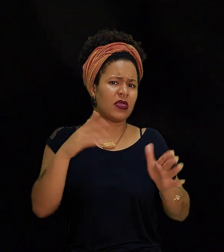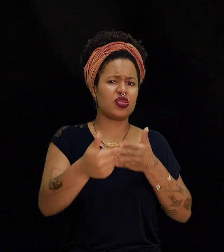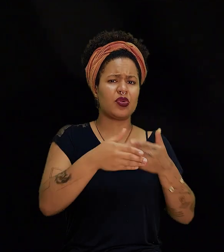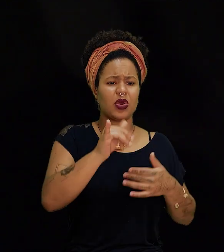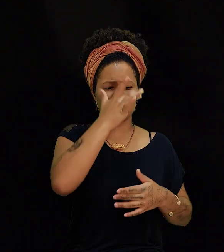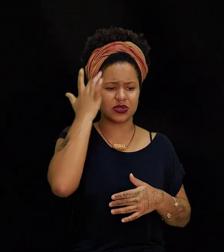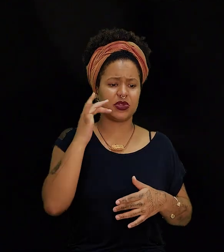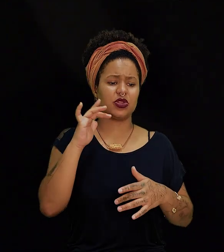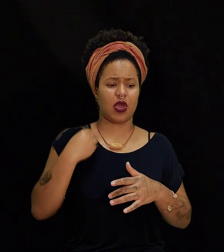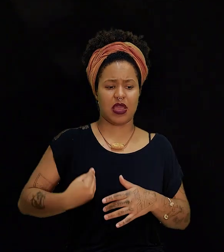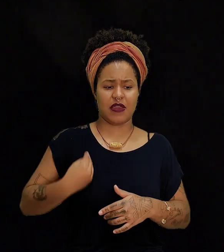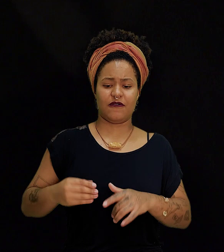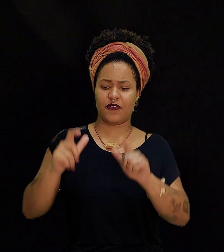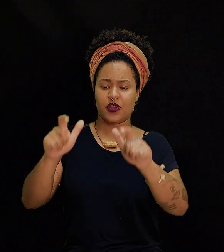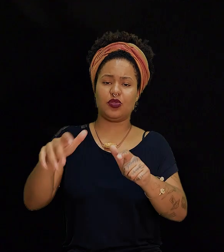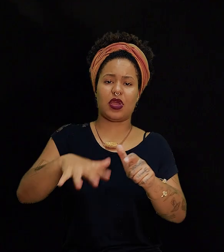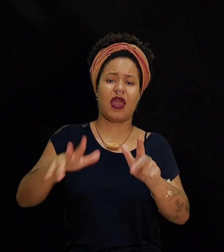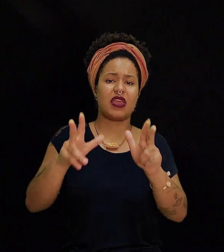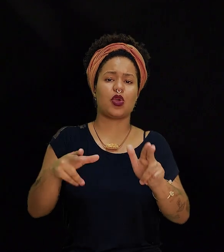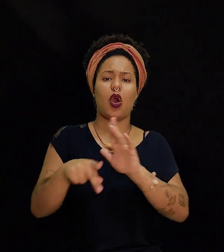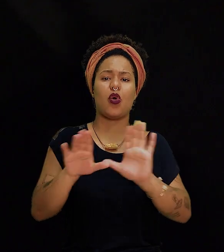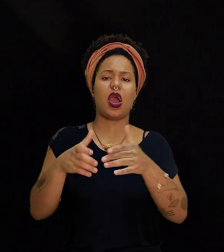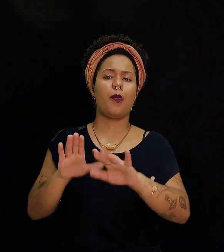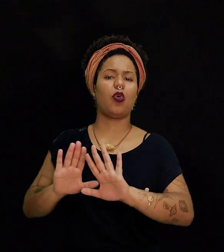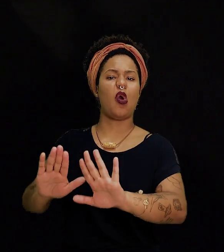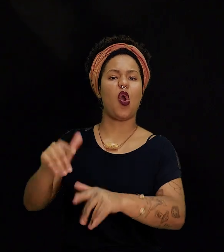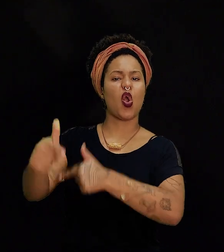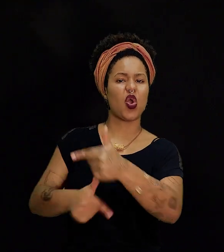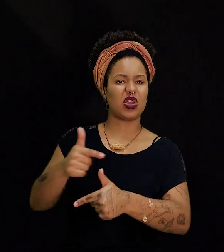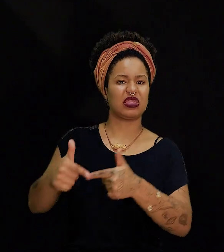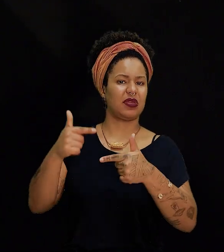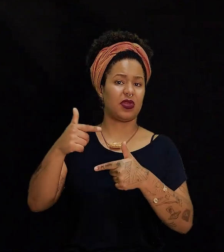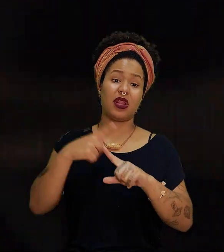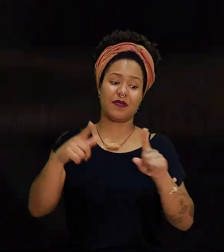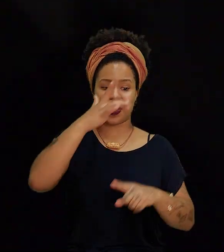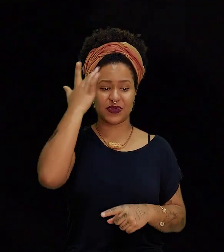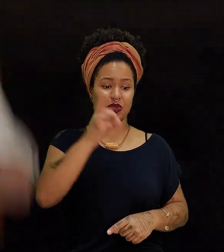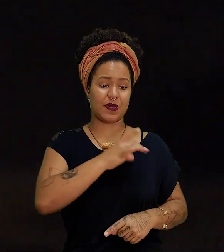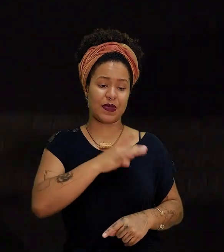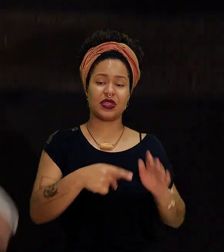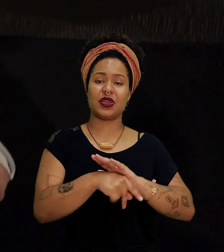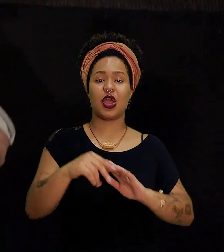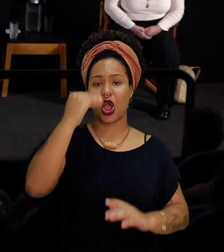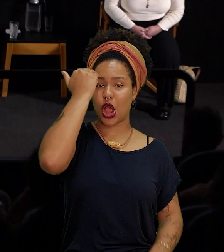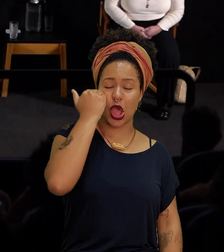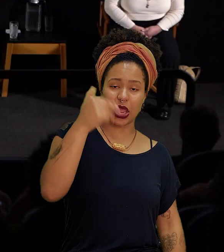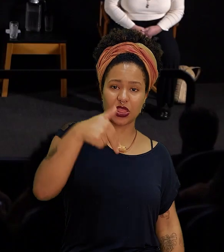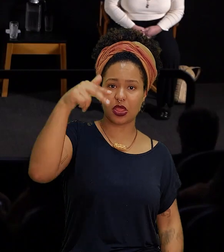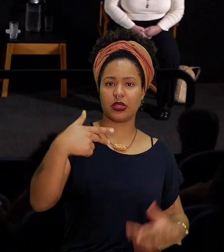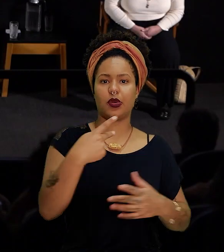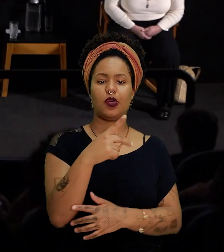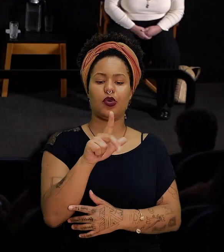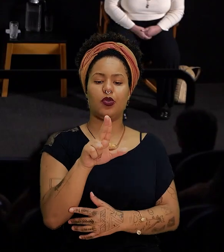se a população vive em campos de concentração, trabalhando, vivendo na pior possível, mas as pessoas têm medo da Coreia do Norte. E aí